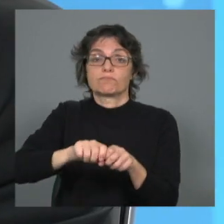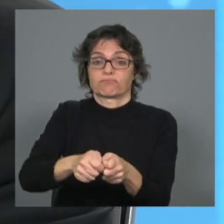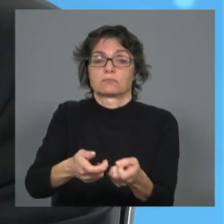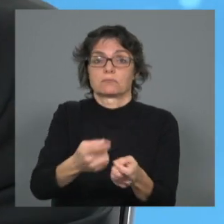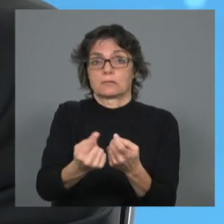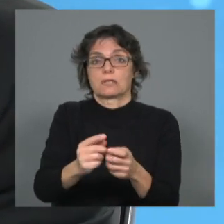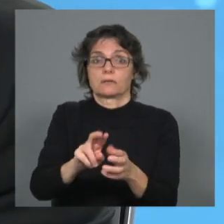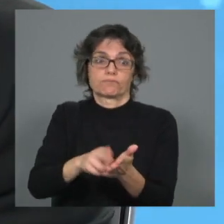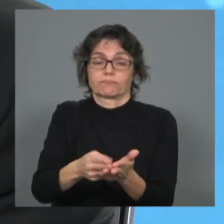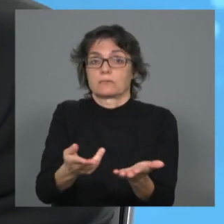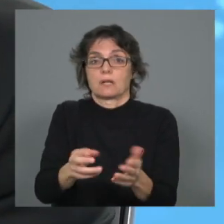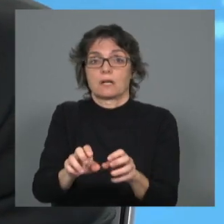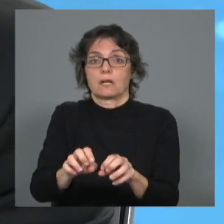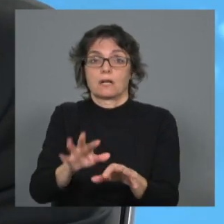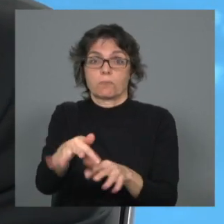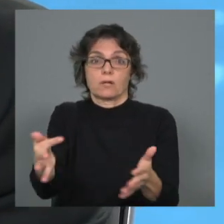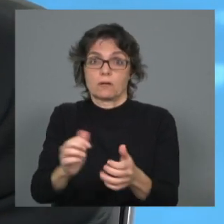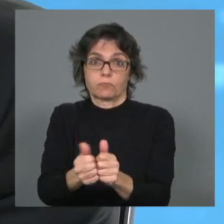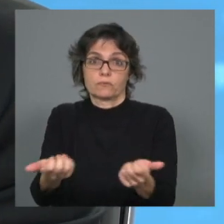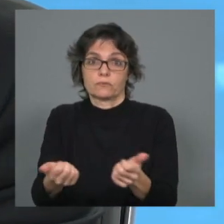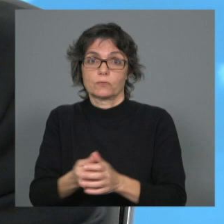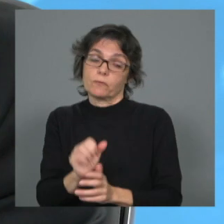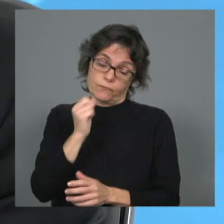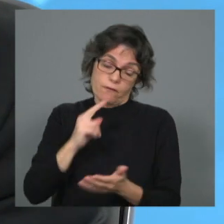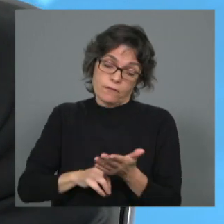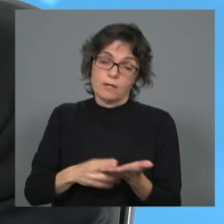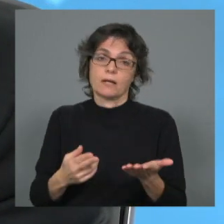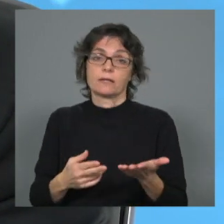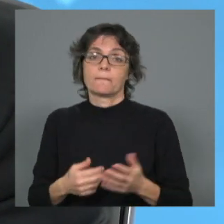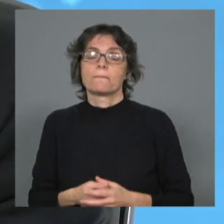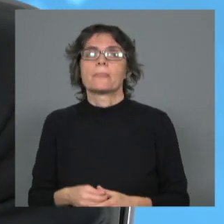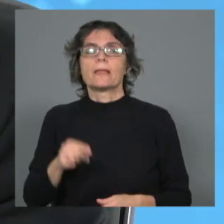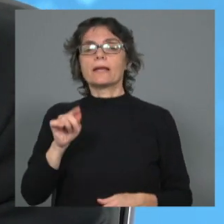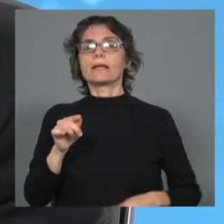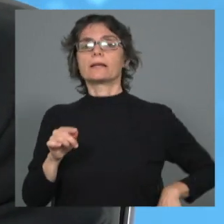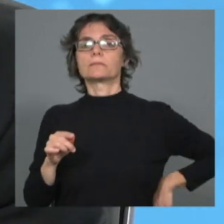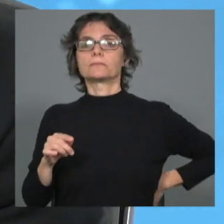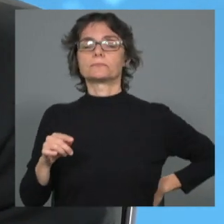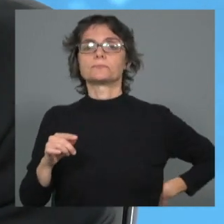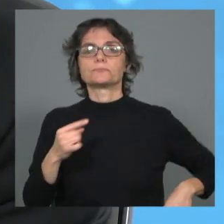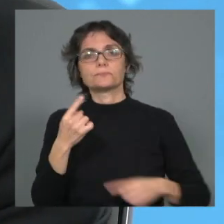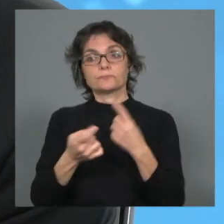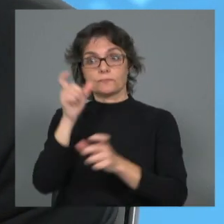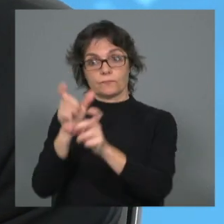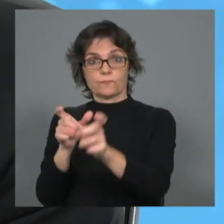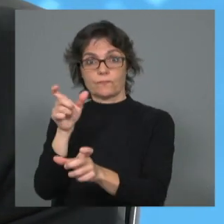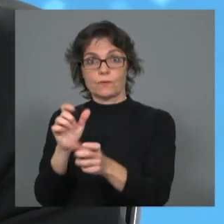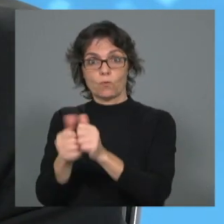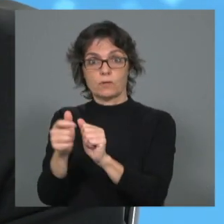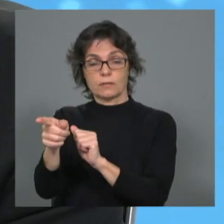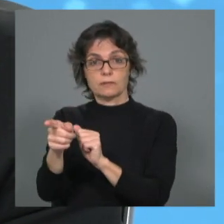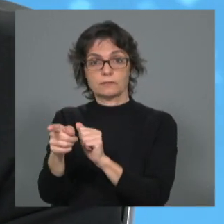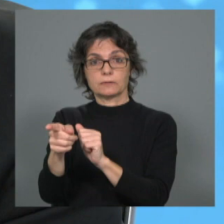cada vez mais, isso é notado, que os atletas investem muito mais numa